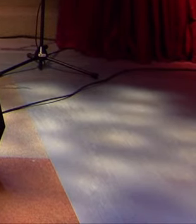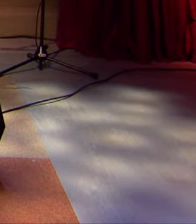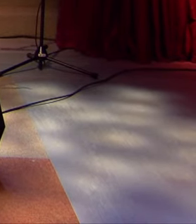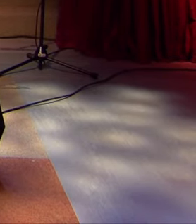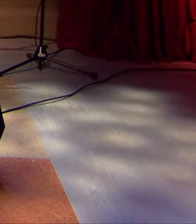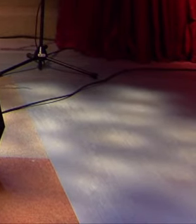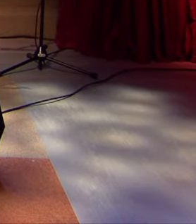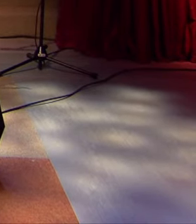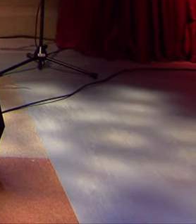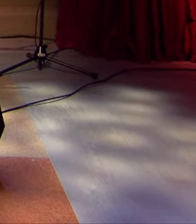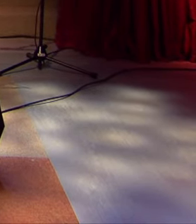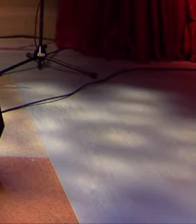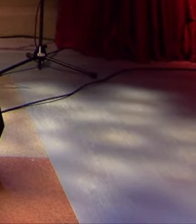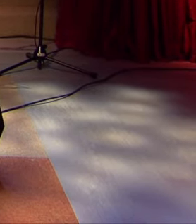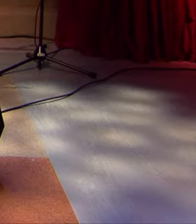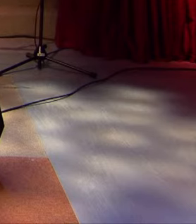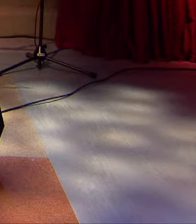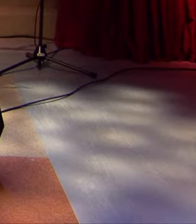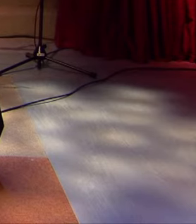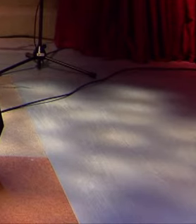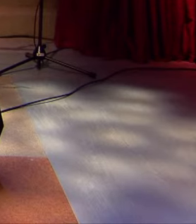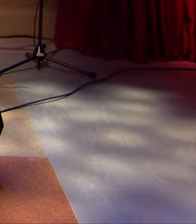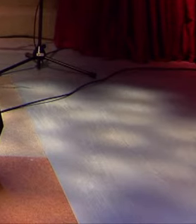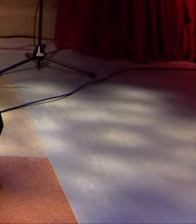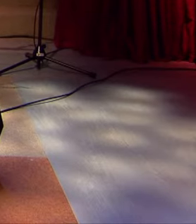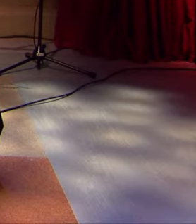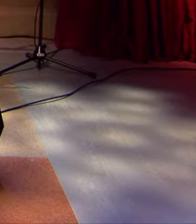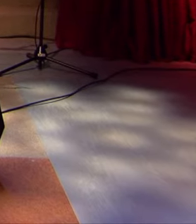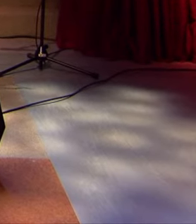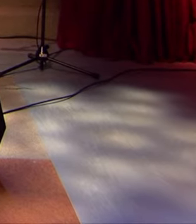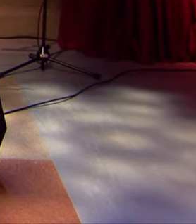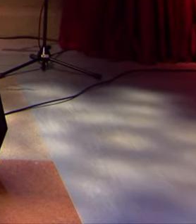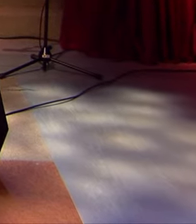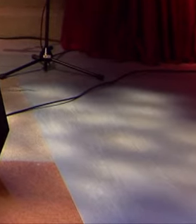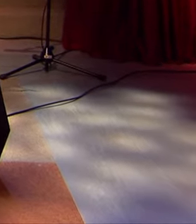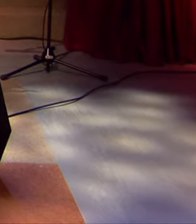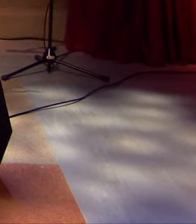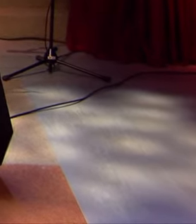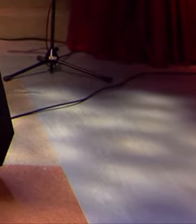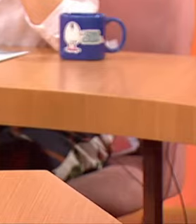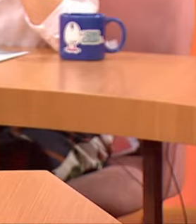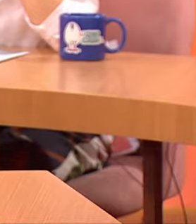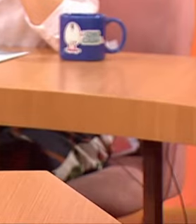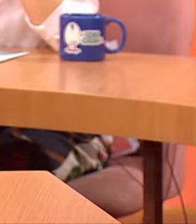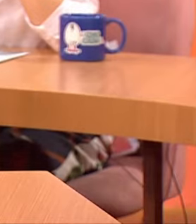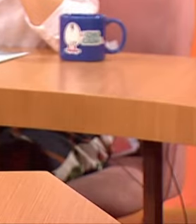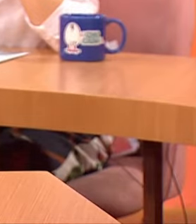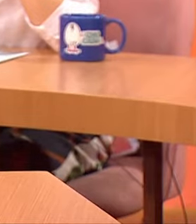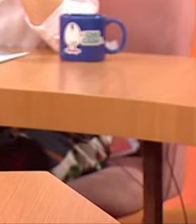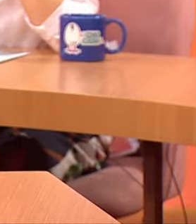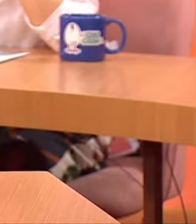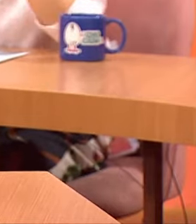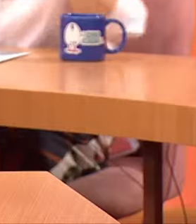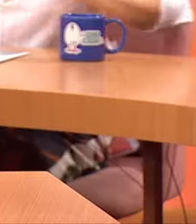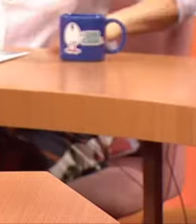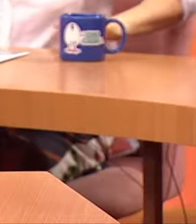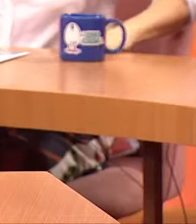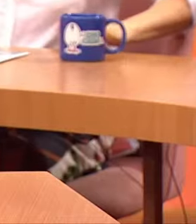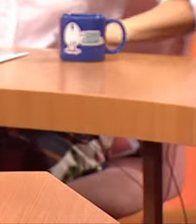muito obrigada. Muito legal mesmo, estou muito feliz de estar aqui. E, poxa, vamos cantar samba. Que honra, né? Vamos cantar samba, vamos embora.